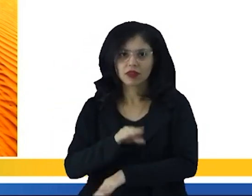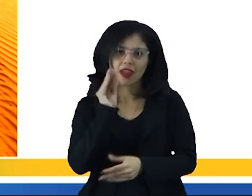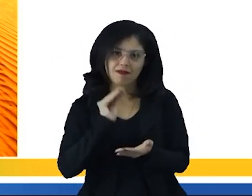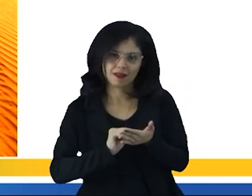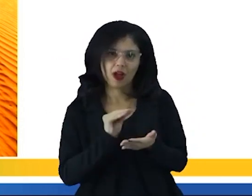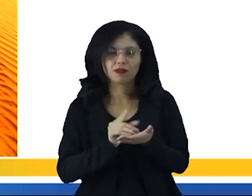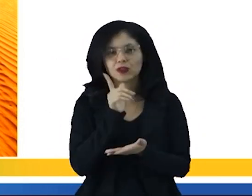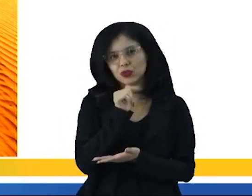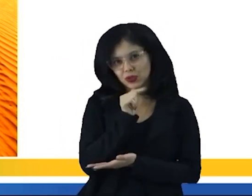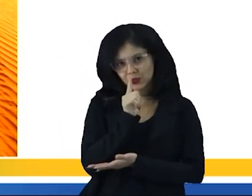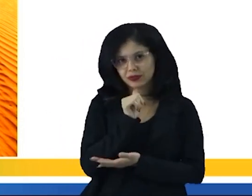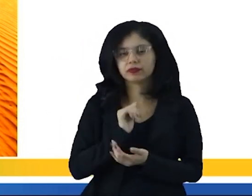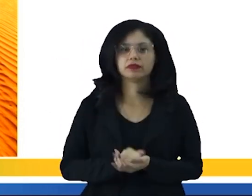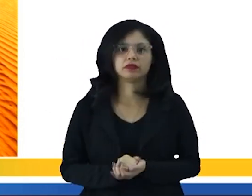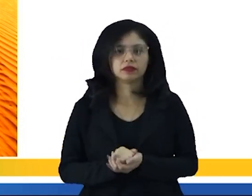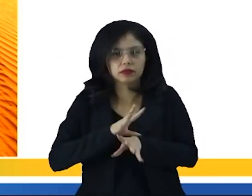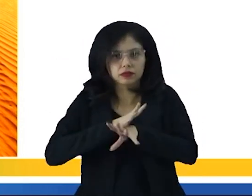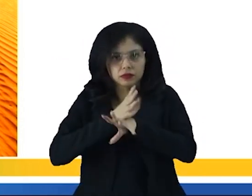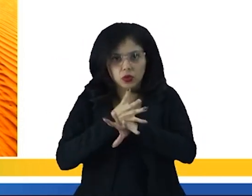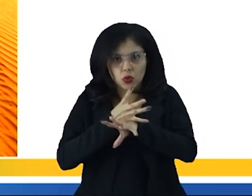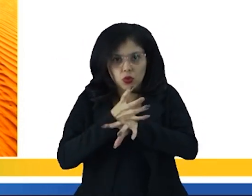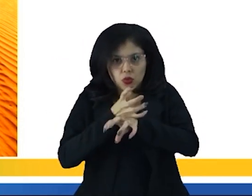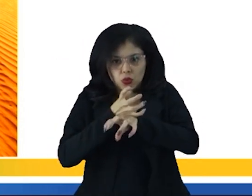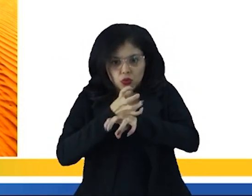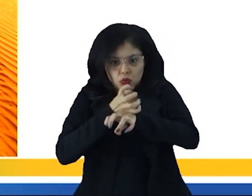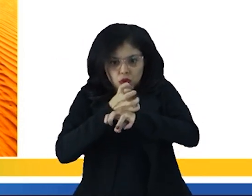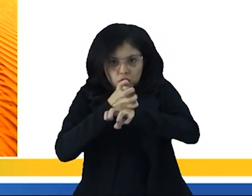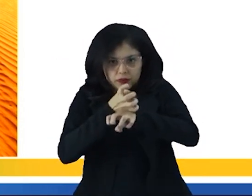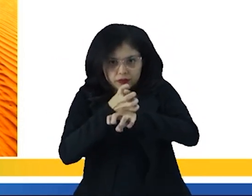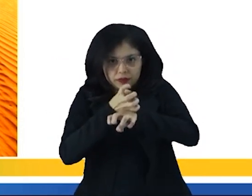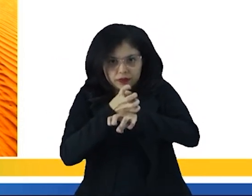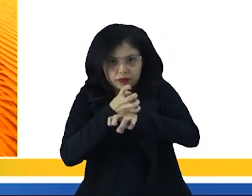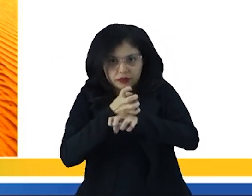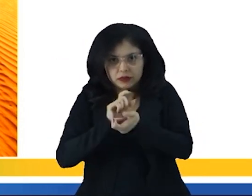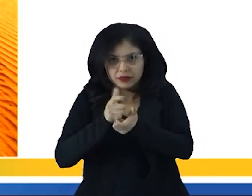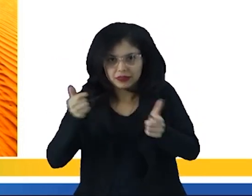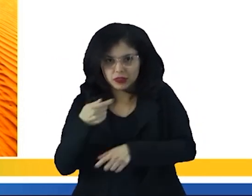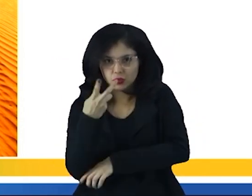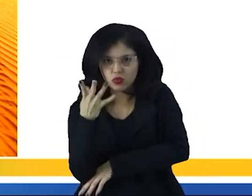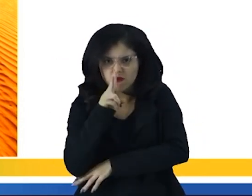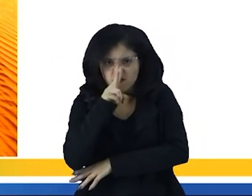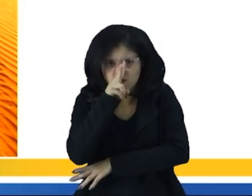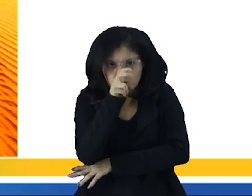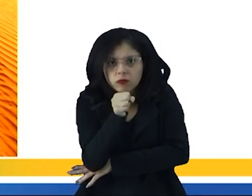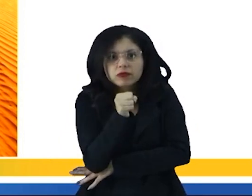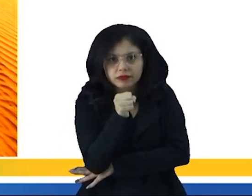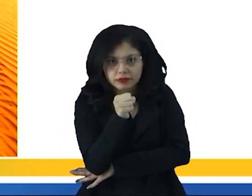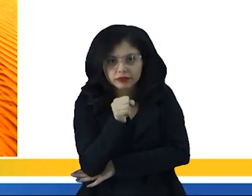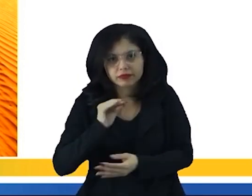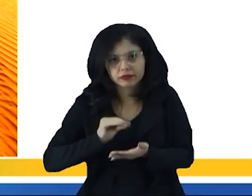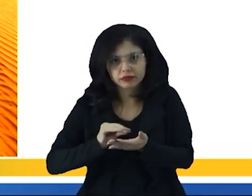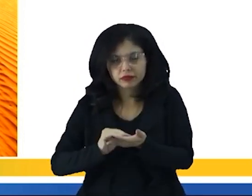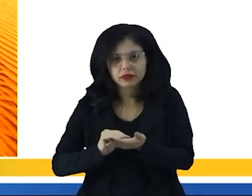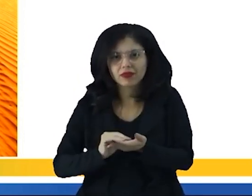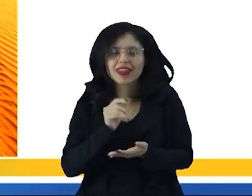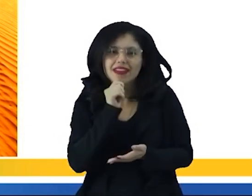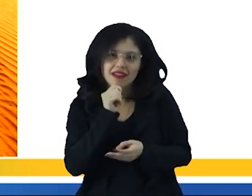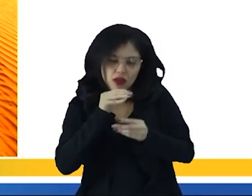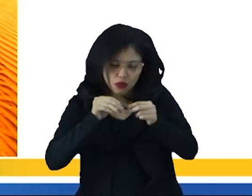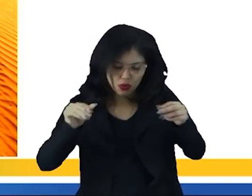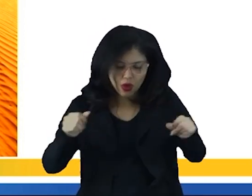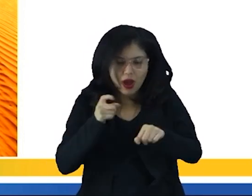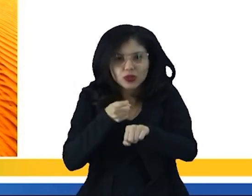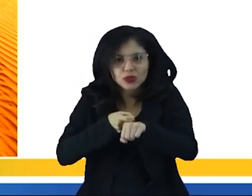de água e aridez, ou seja, o sol em grande quantidade mais a falta de água torna o ambiente